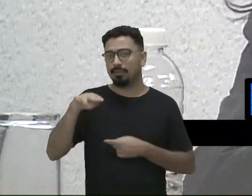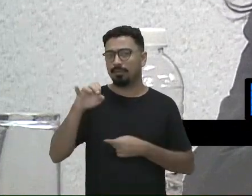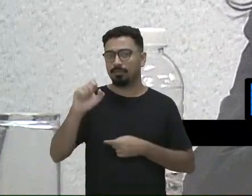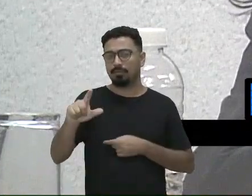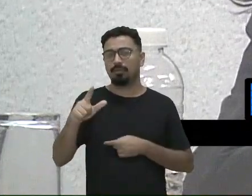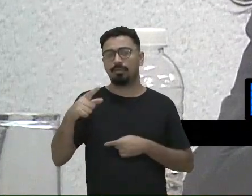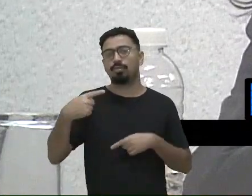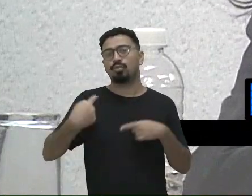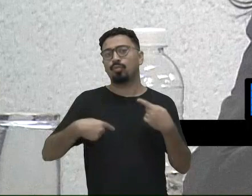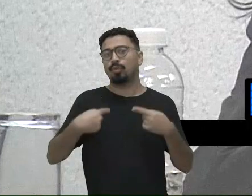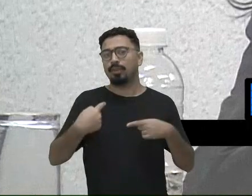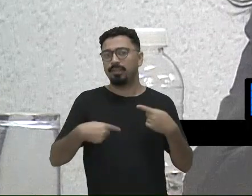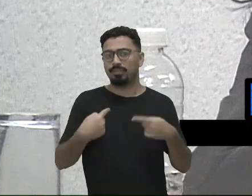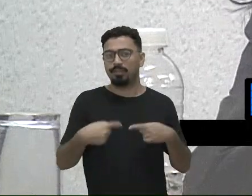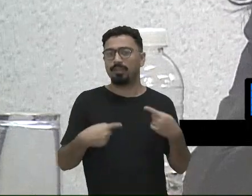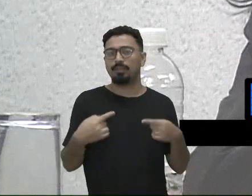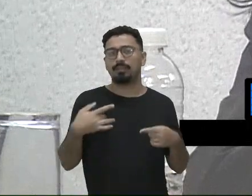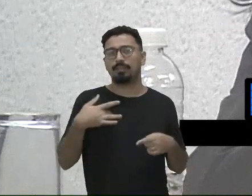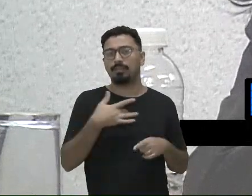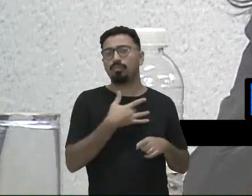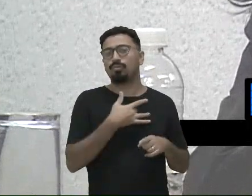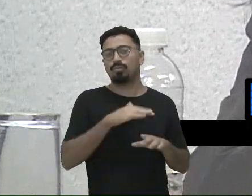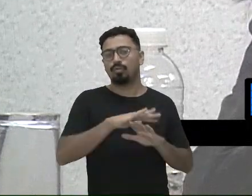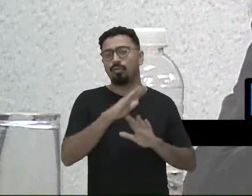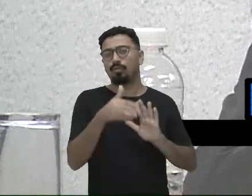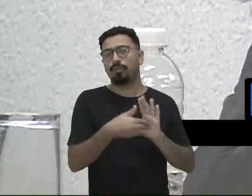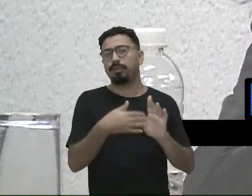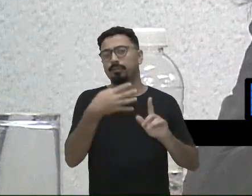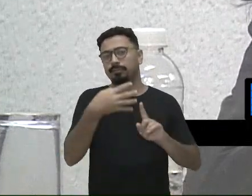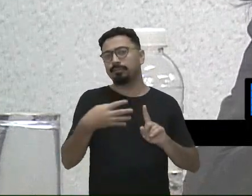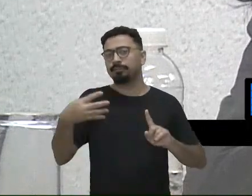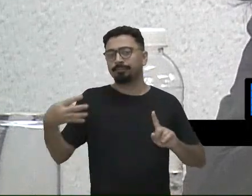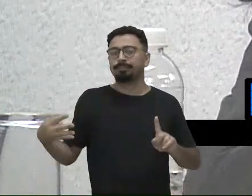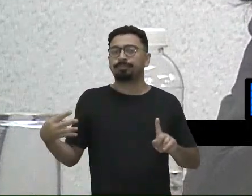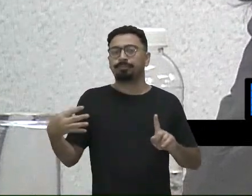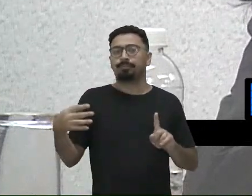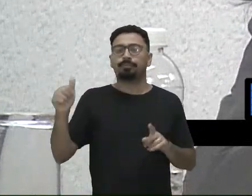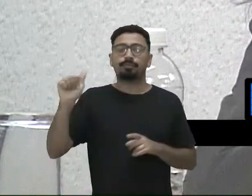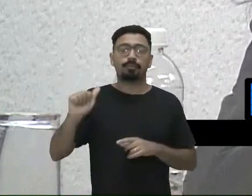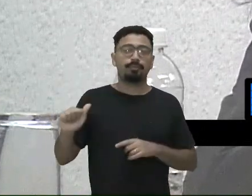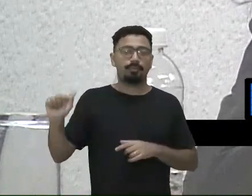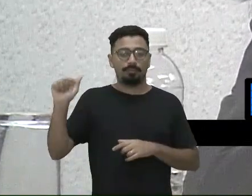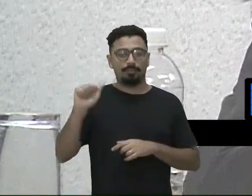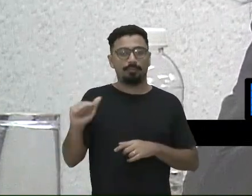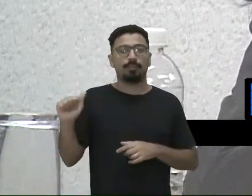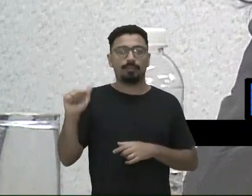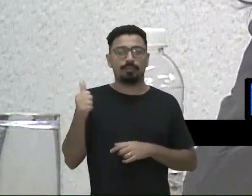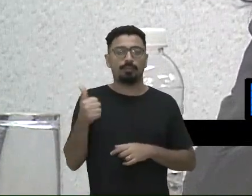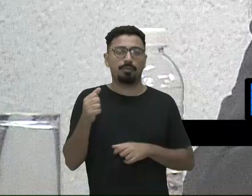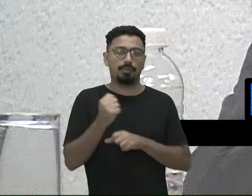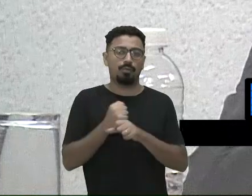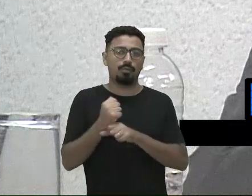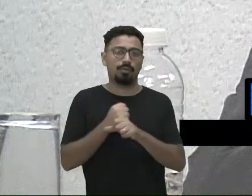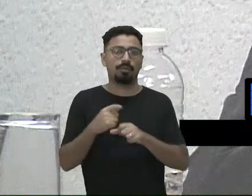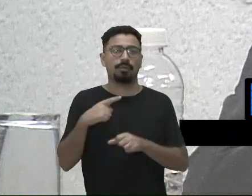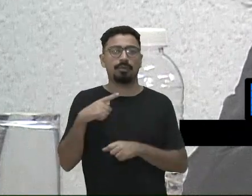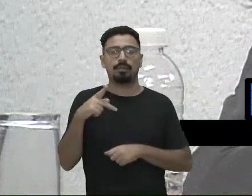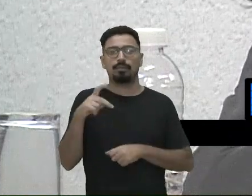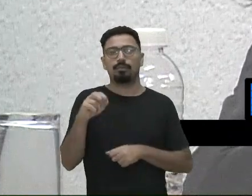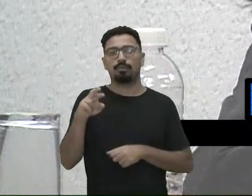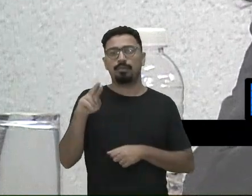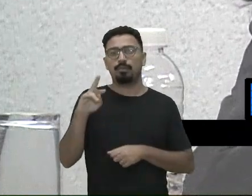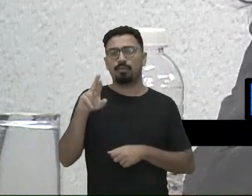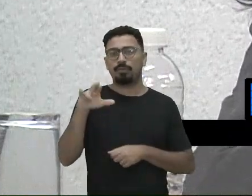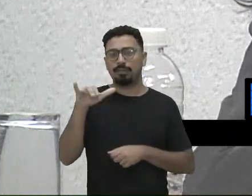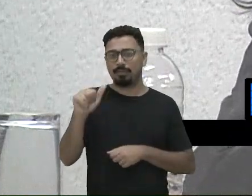Integral LGBT no município, em agosto do primeiro ano do meu mandato. É uma portaria que existe no SUS desde